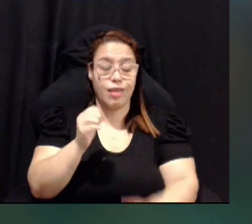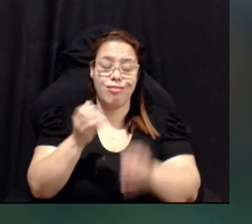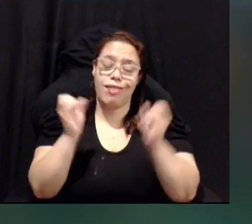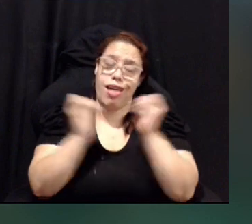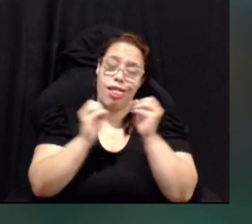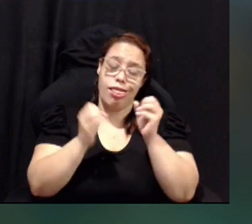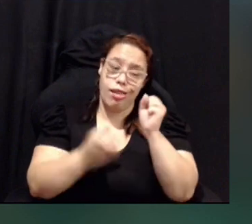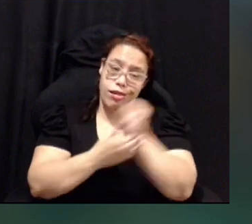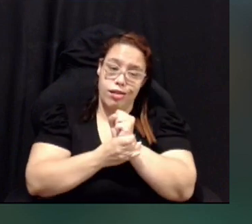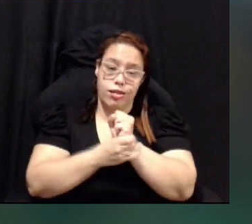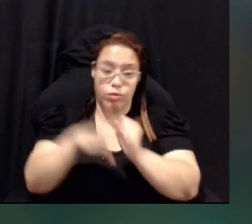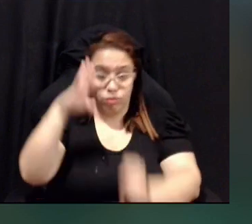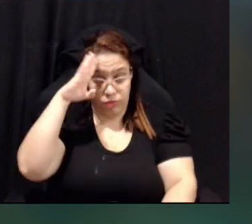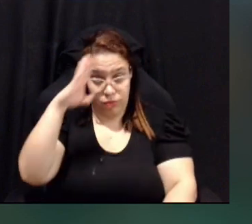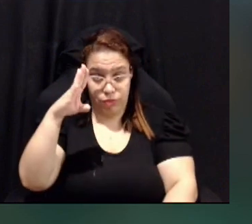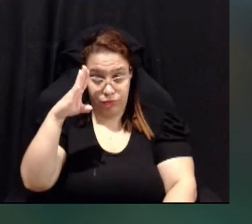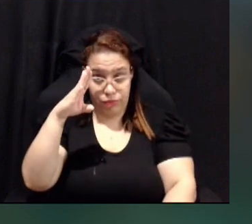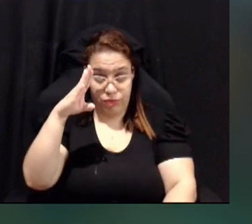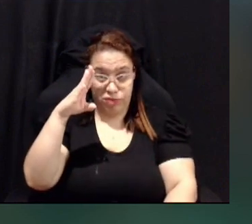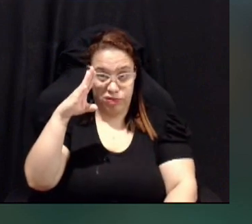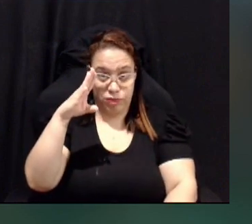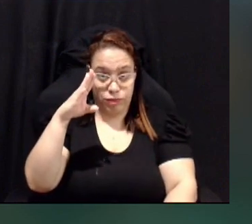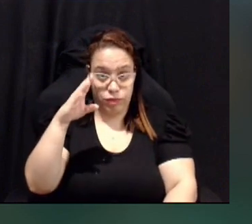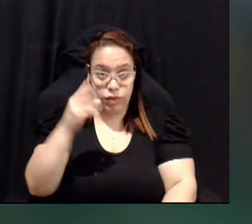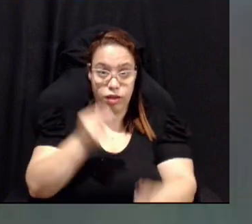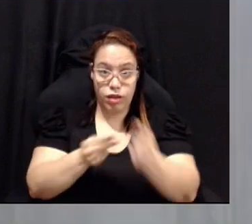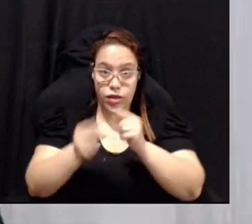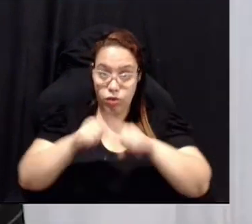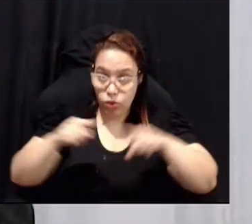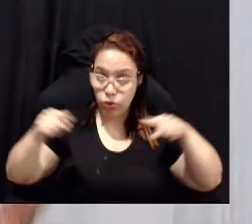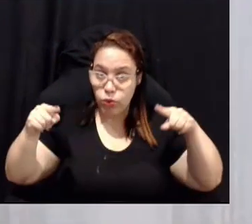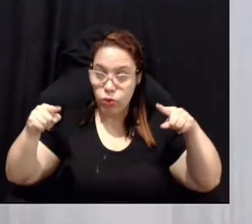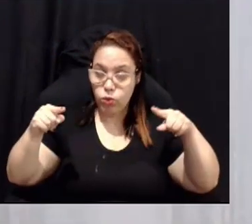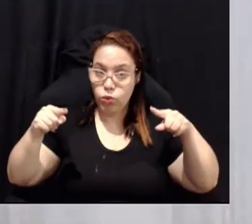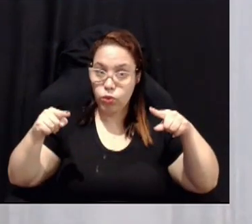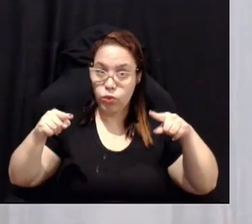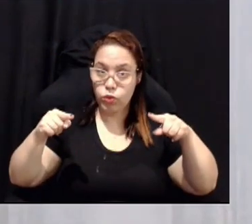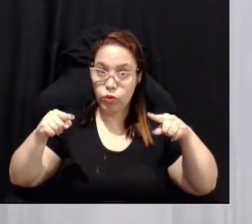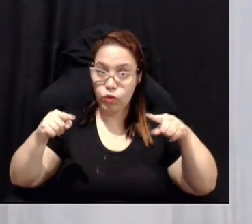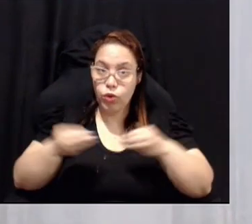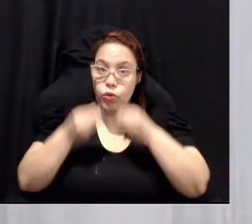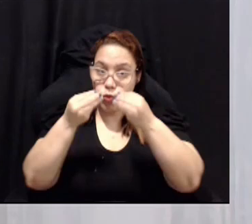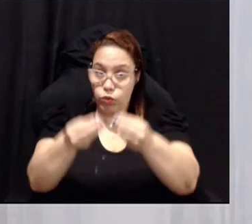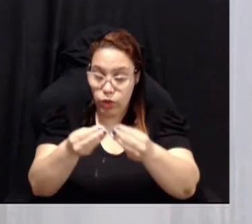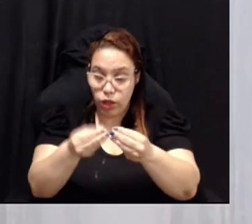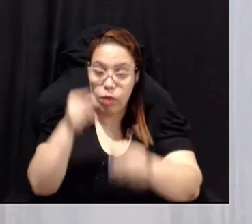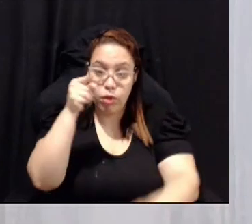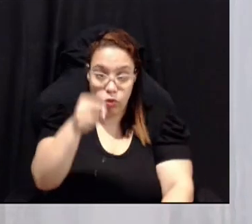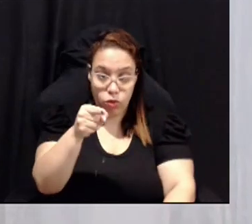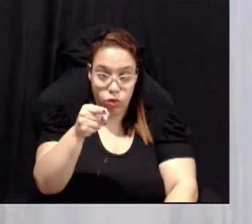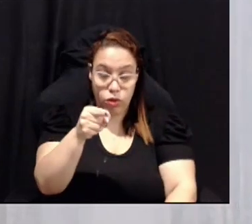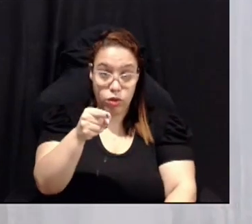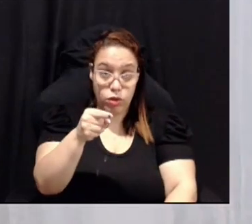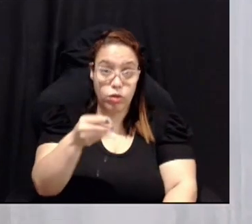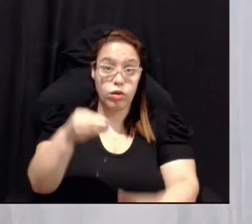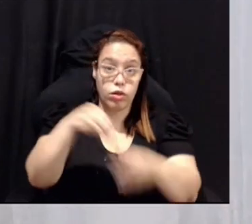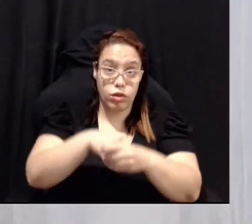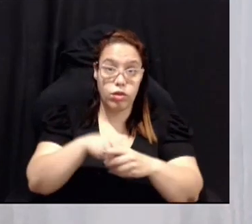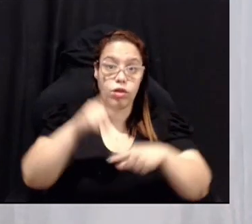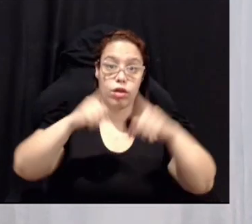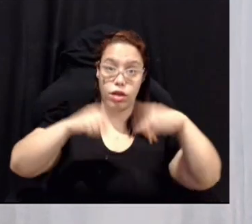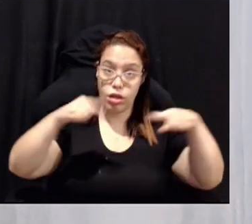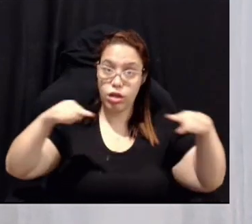principalmente no mercado de renda variável. Então, toda vez que alguém ofertar para você que você vai entrar na renda variável, vai